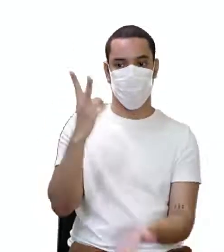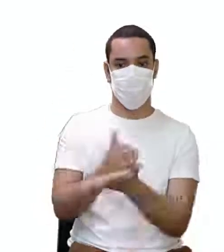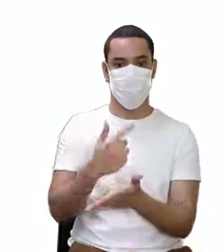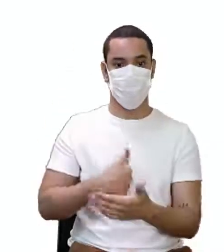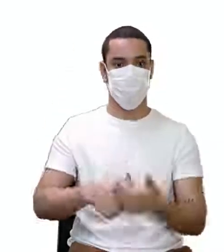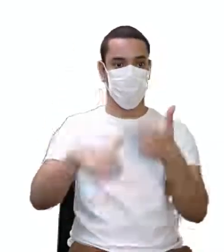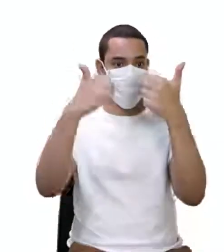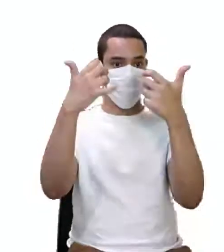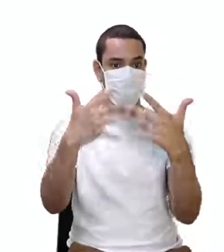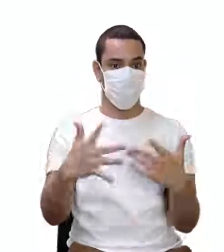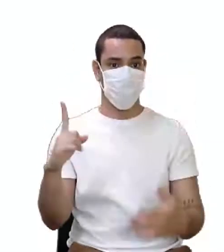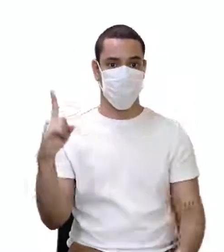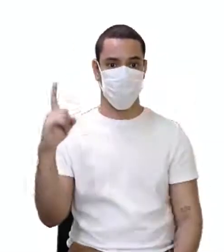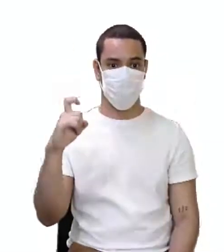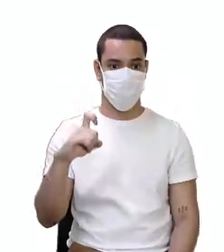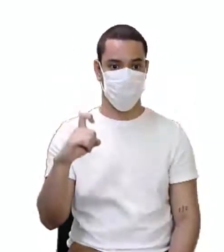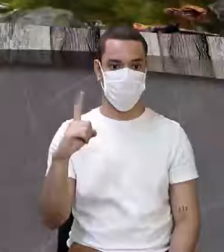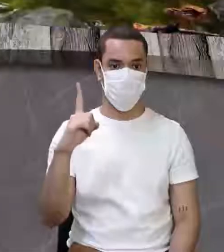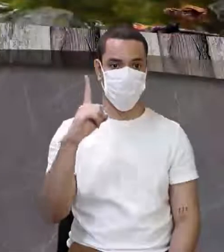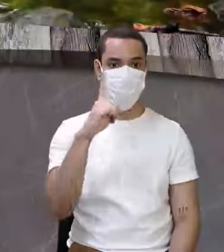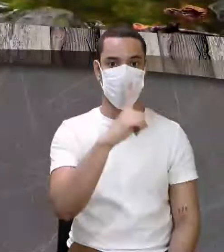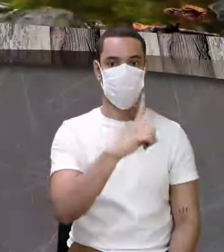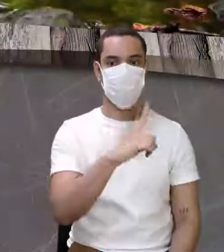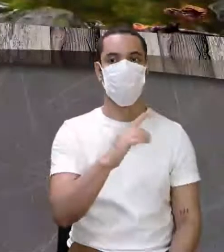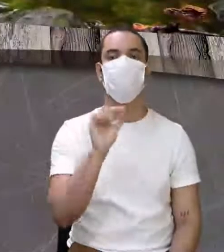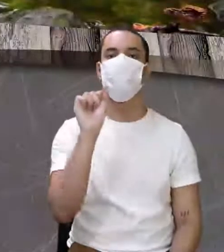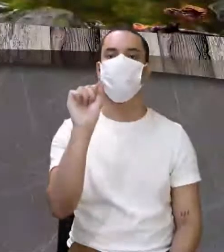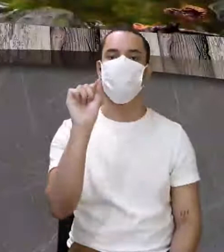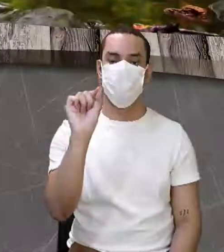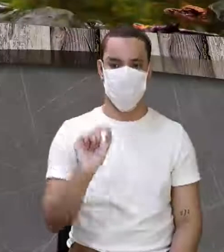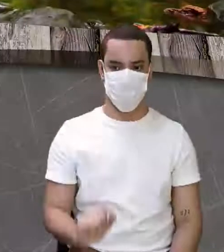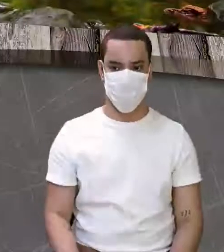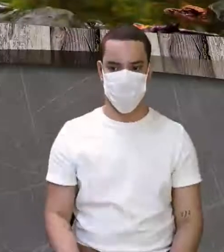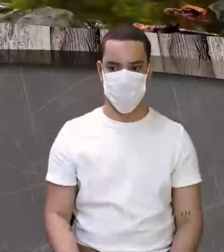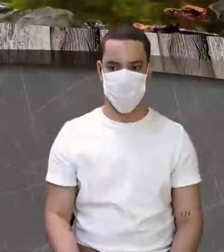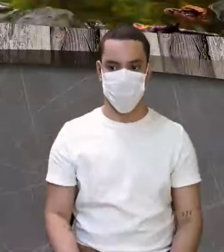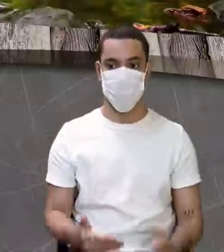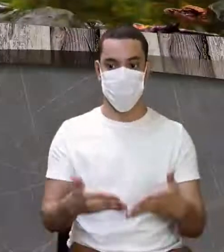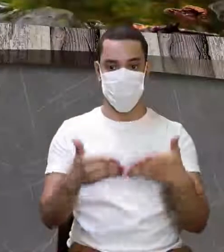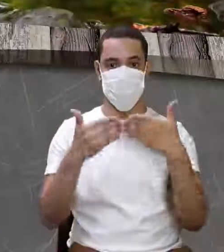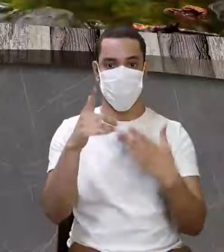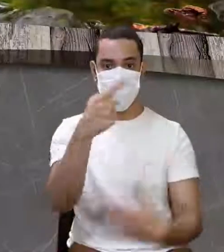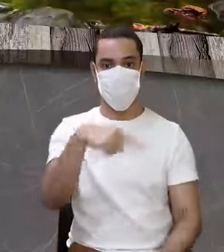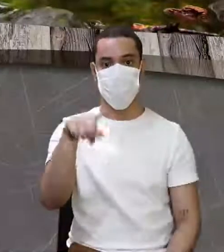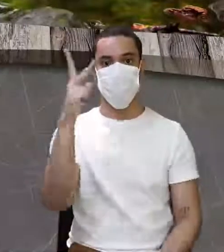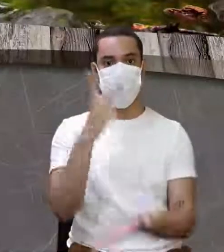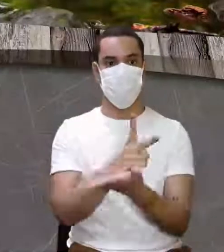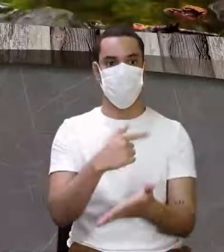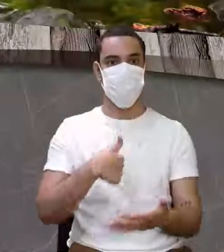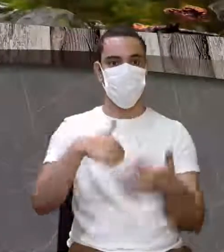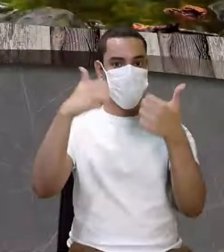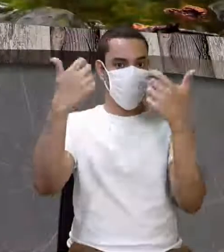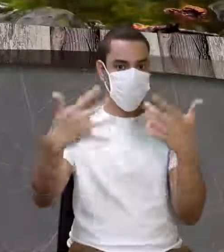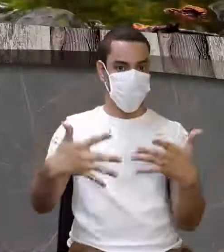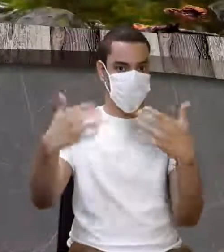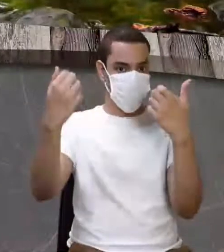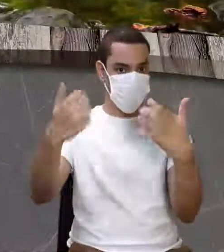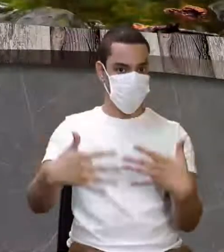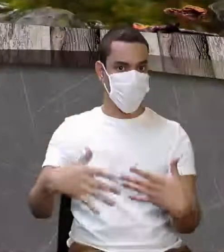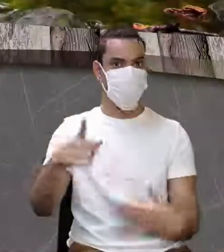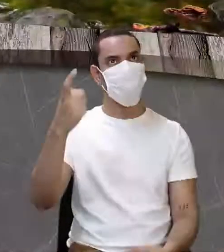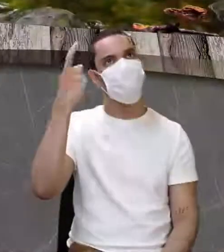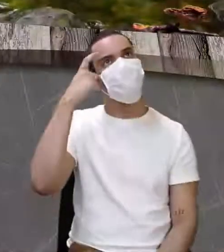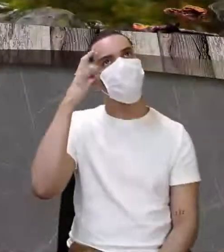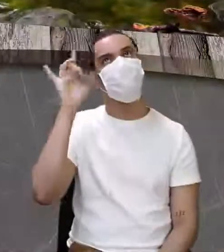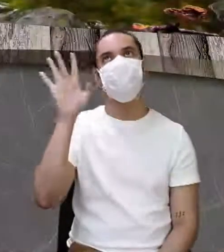estiver falando de processo evolutivo, olha aqui para mim, rapidinho. Eu peço a você que toda vez que a gente esteja falando desses processos evolutivos, você não fique